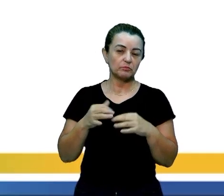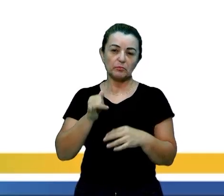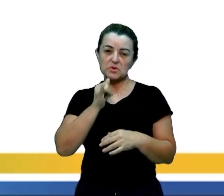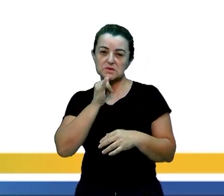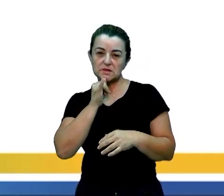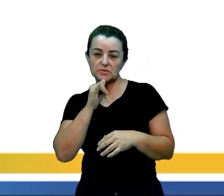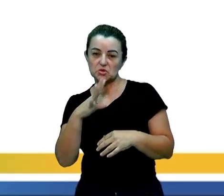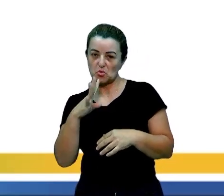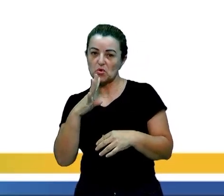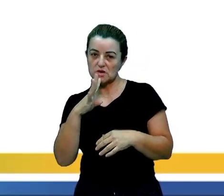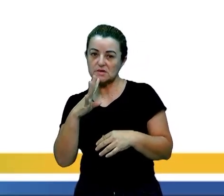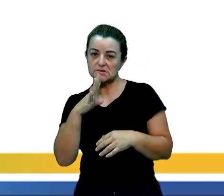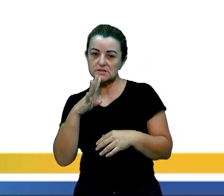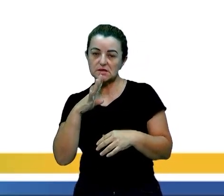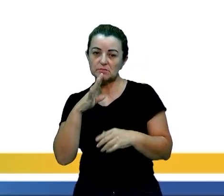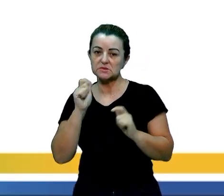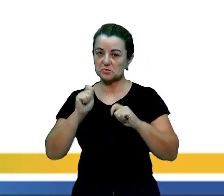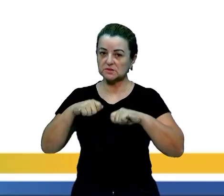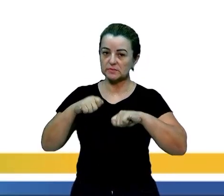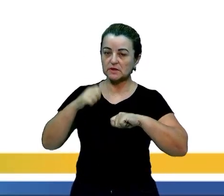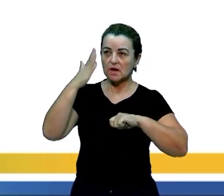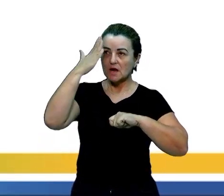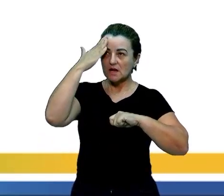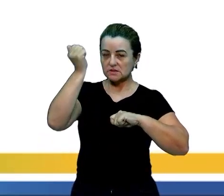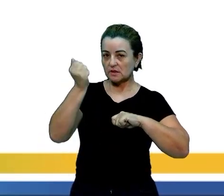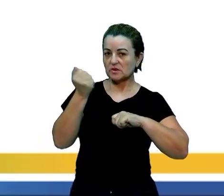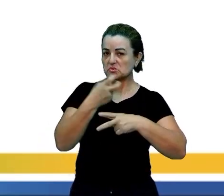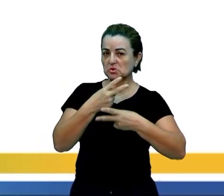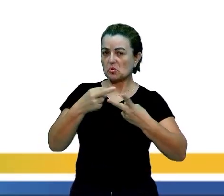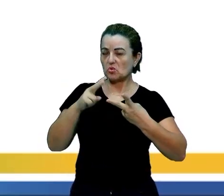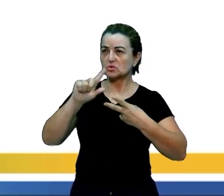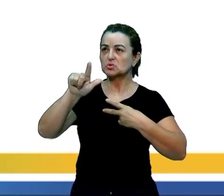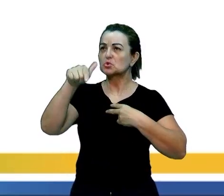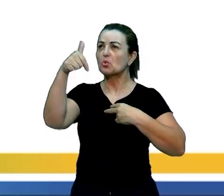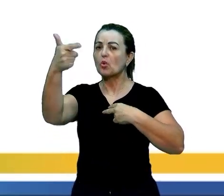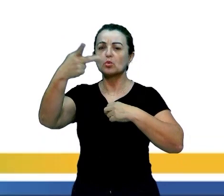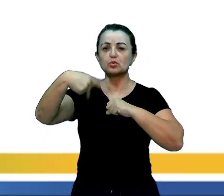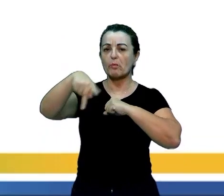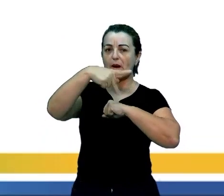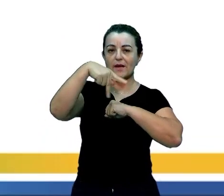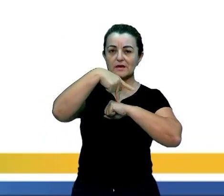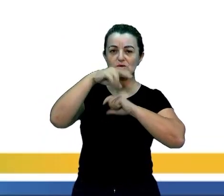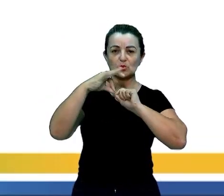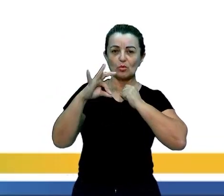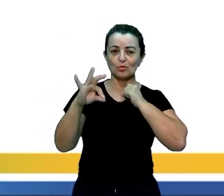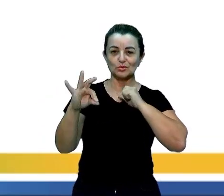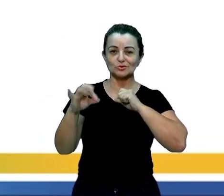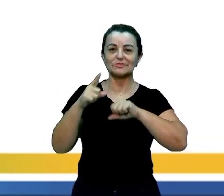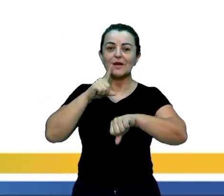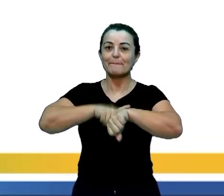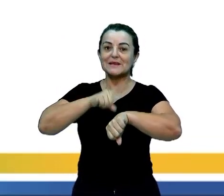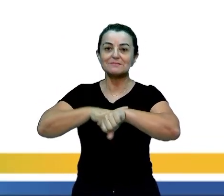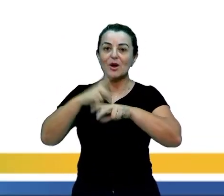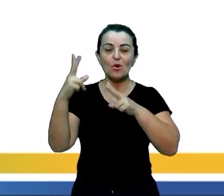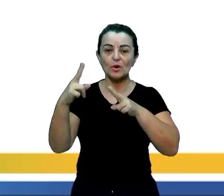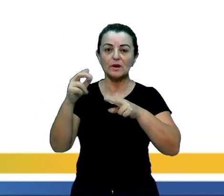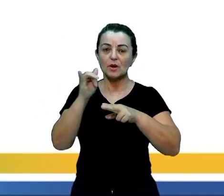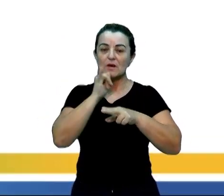gente conhece e sabe de coisas que acontecem, como eu já disse, do outro lado do mundo, no mesmo momento que